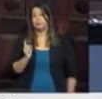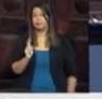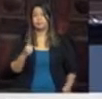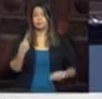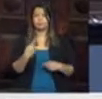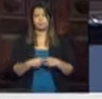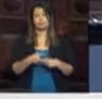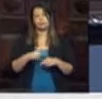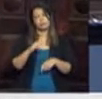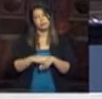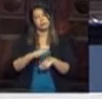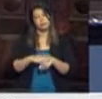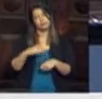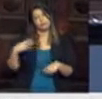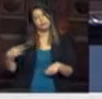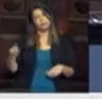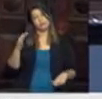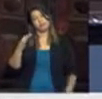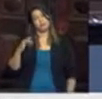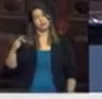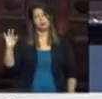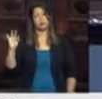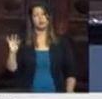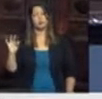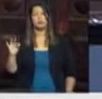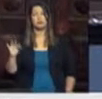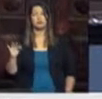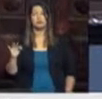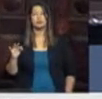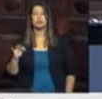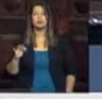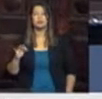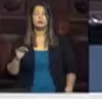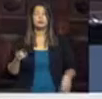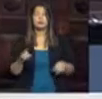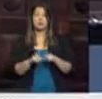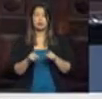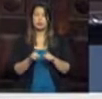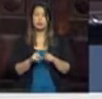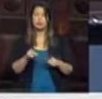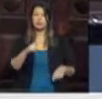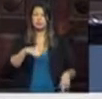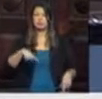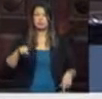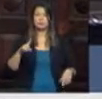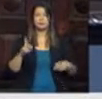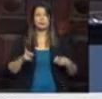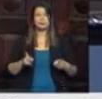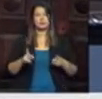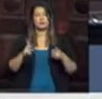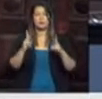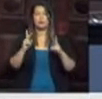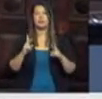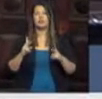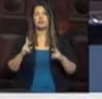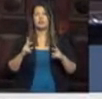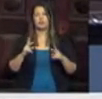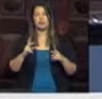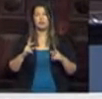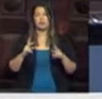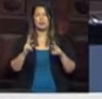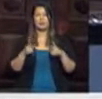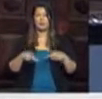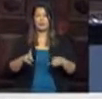União também fica recalcitrante, porque cansa de fazer benesse com